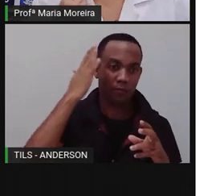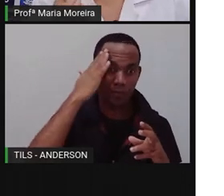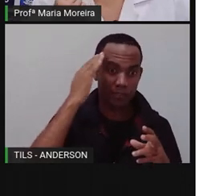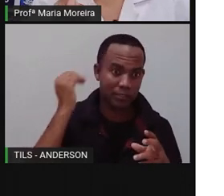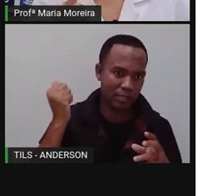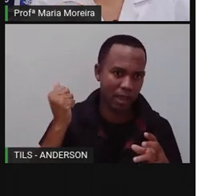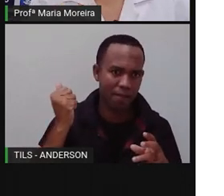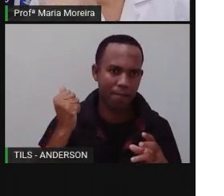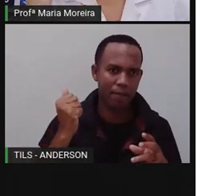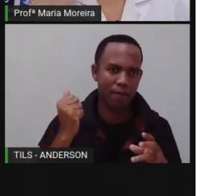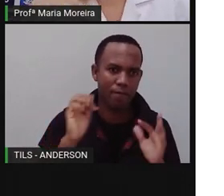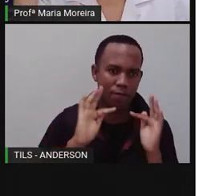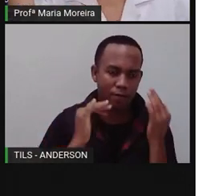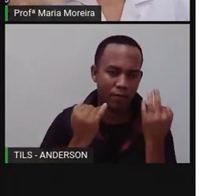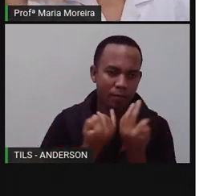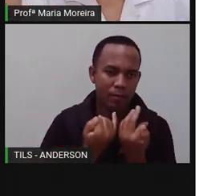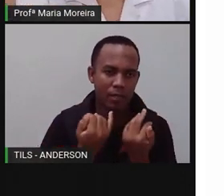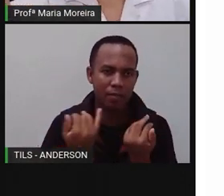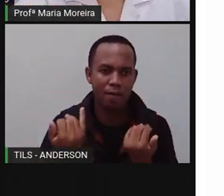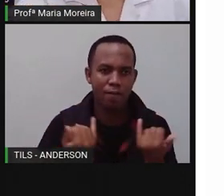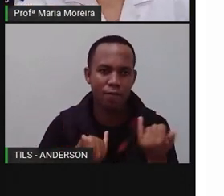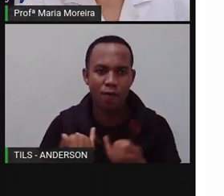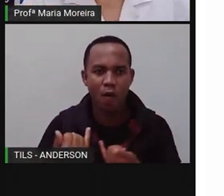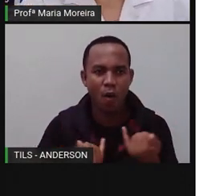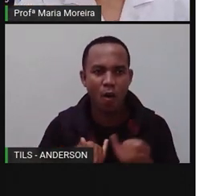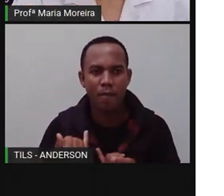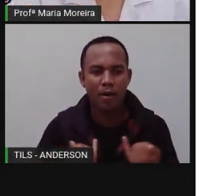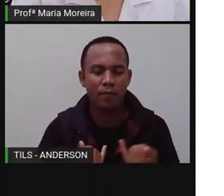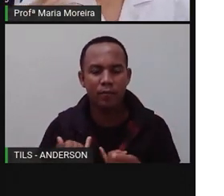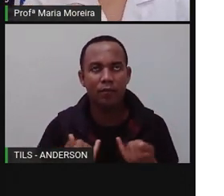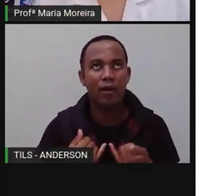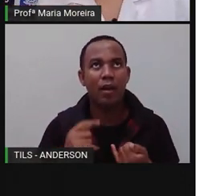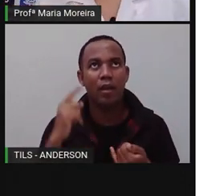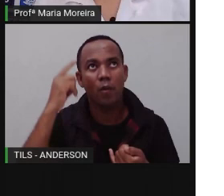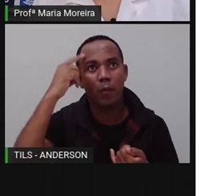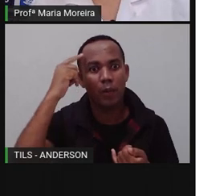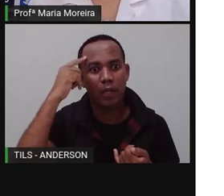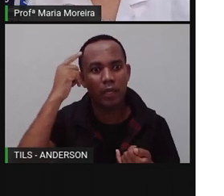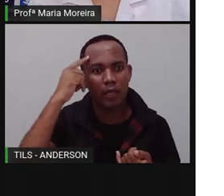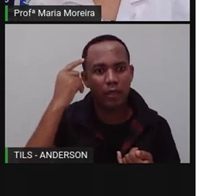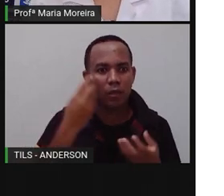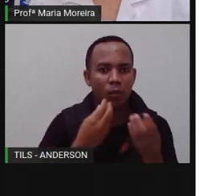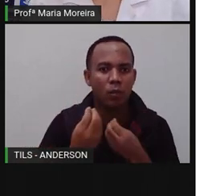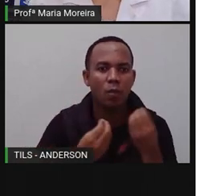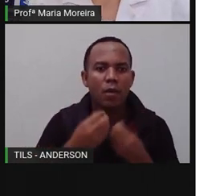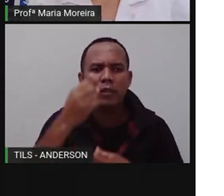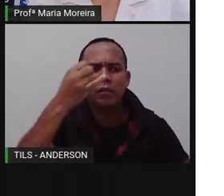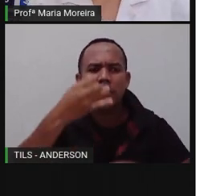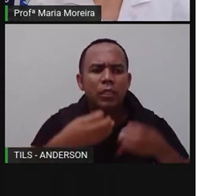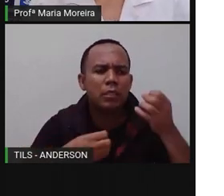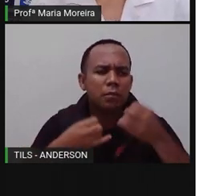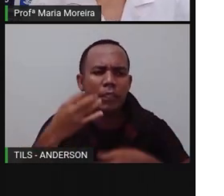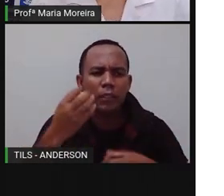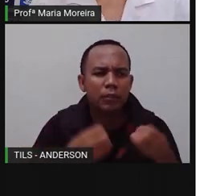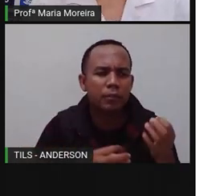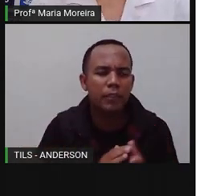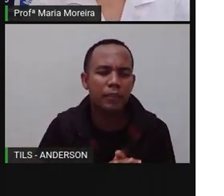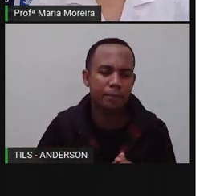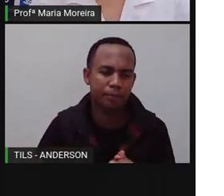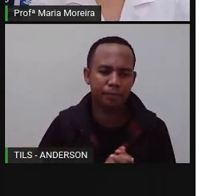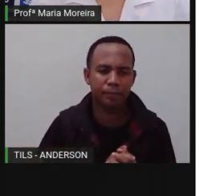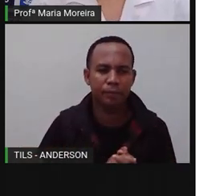tradição oral, é a informação que você vai passando de um para o outro, né? O que é essa tradição oral? Por exemplo, quando eu